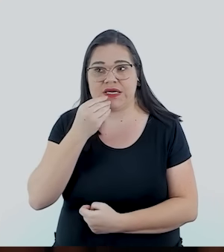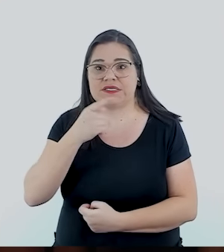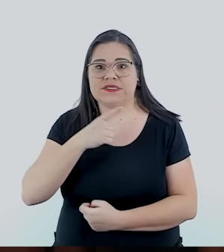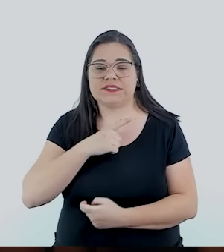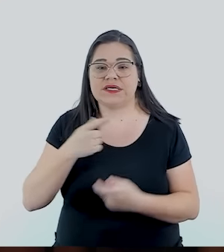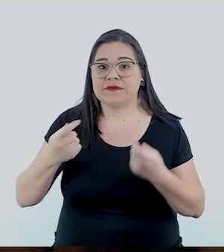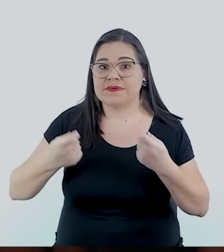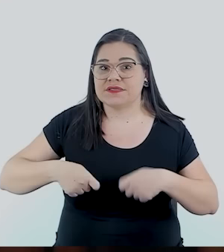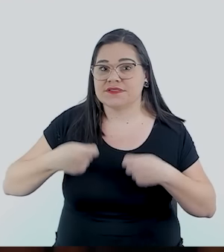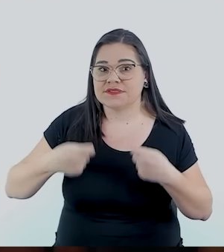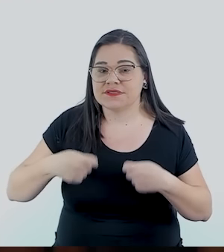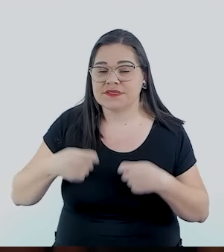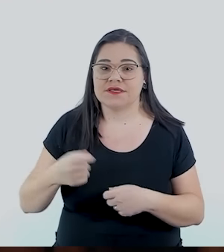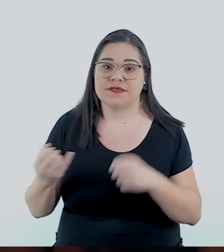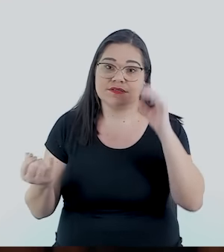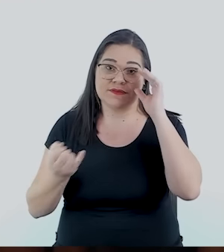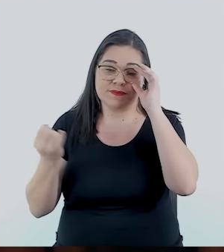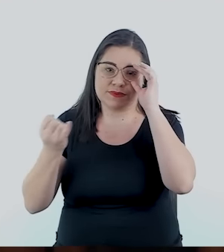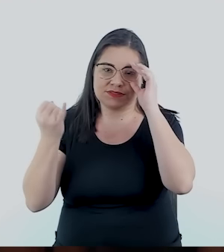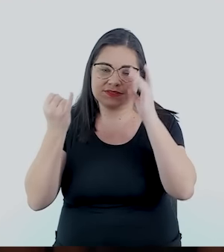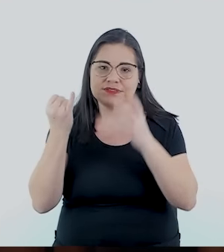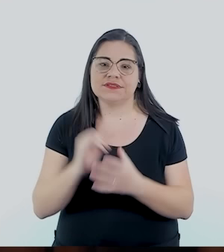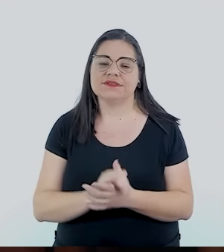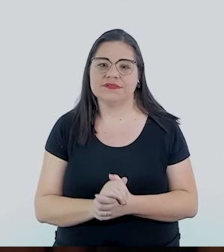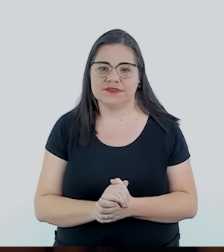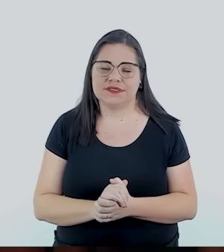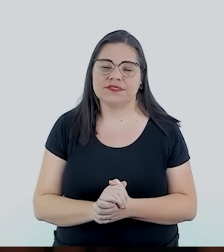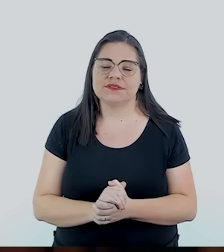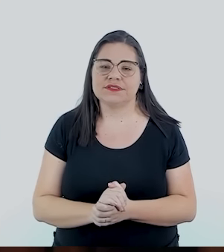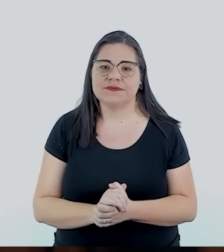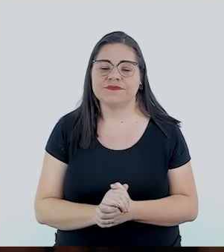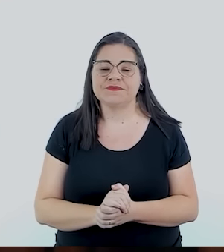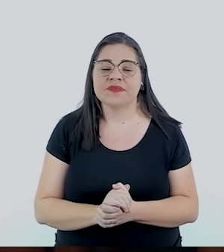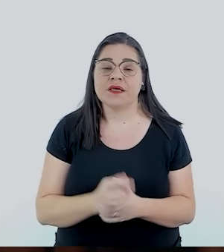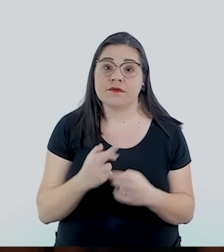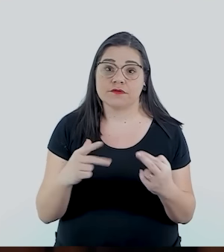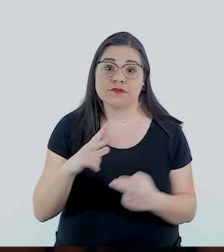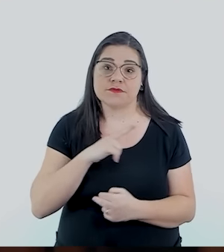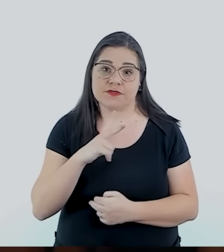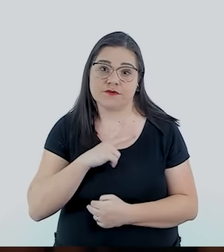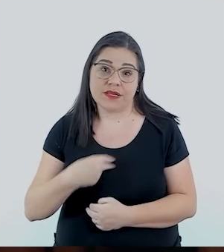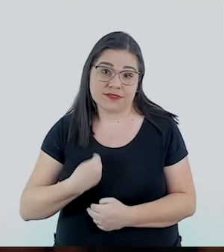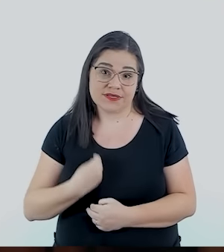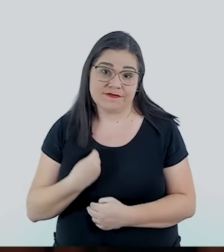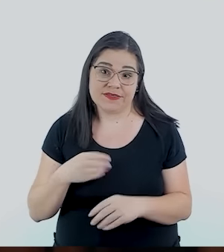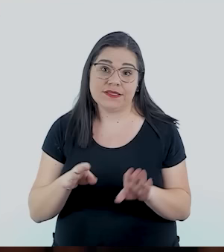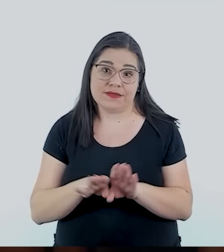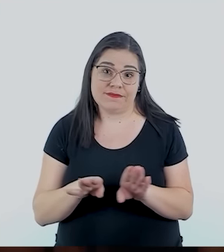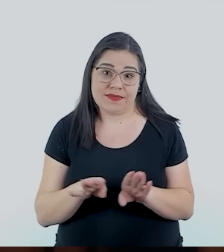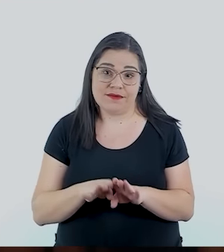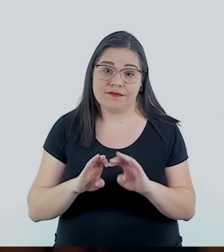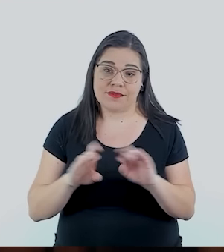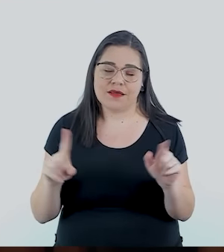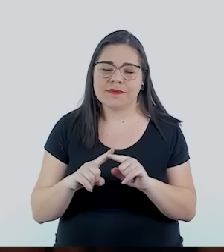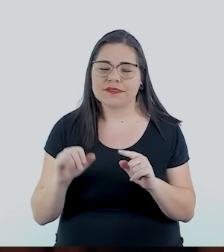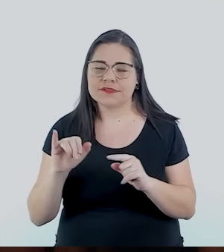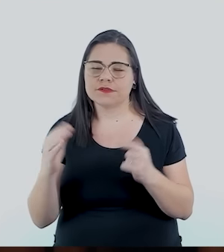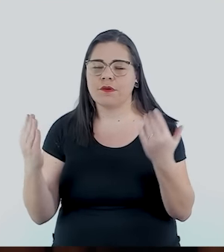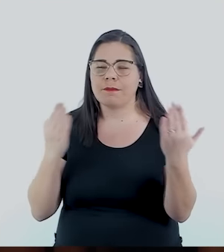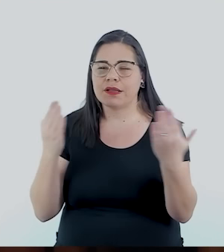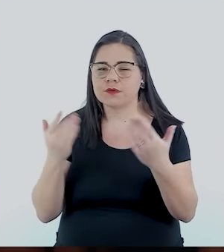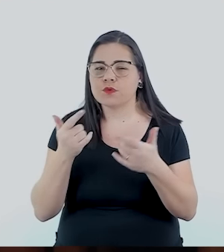necessidade ali muito importante às vezes com essa pegada pessoal mas ainda assim comparando com com outros Pilares